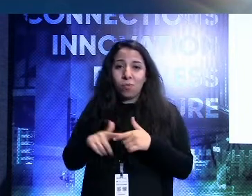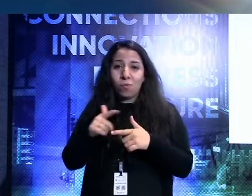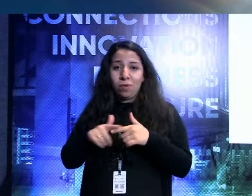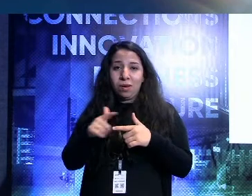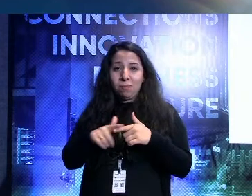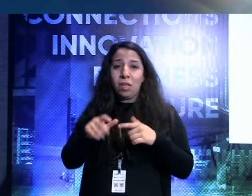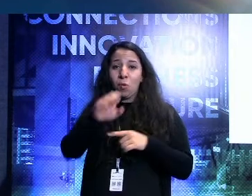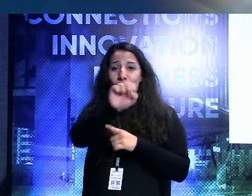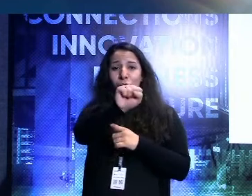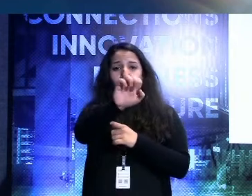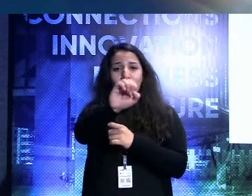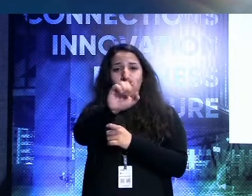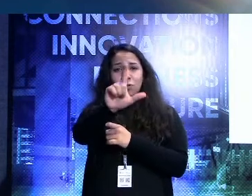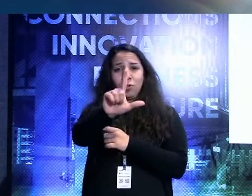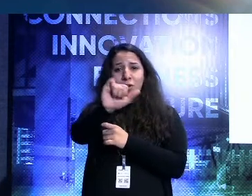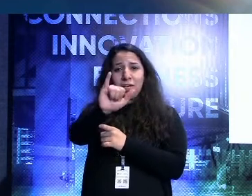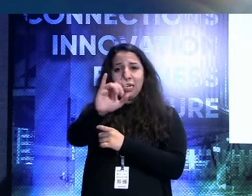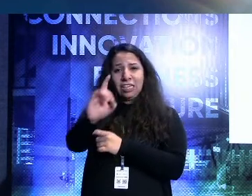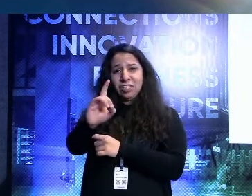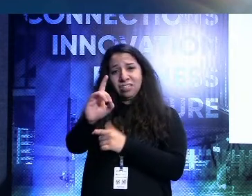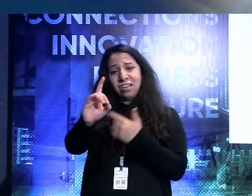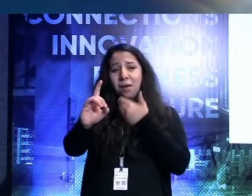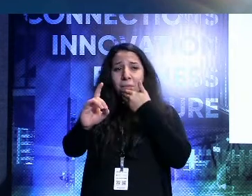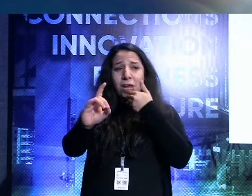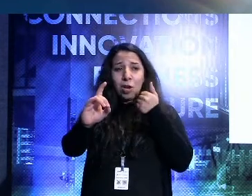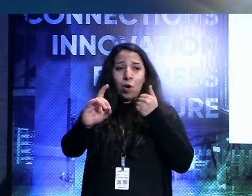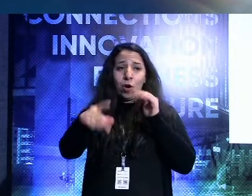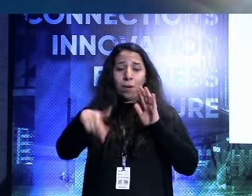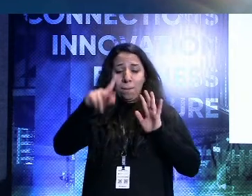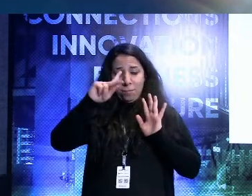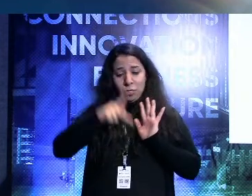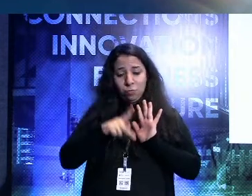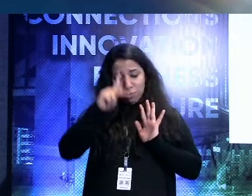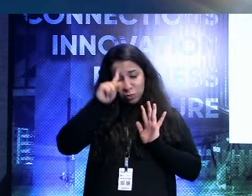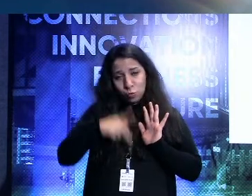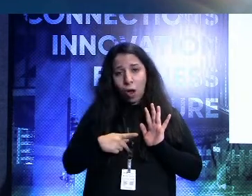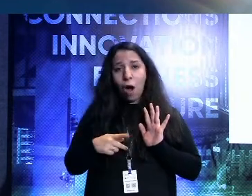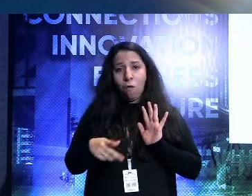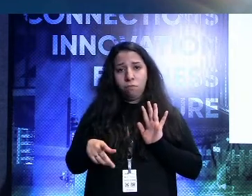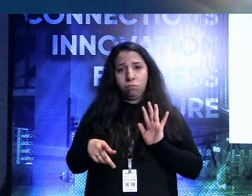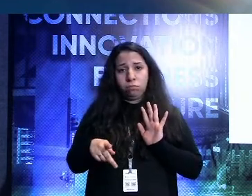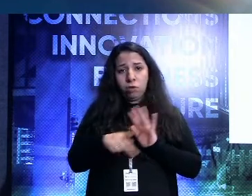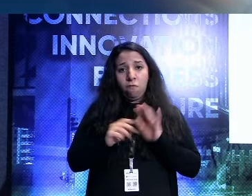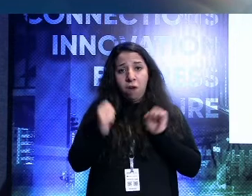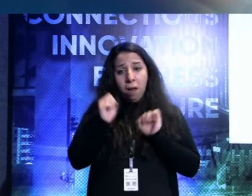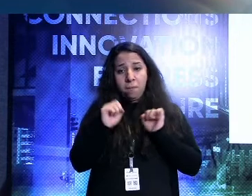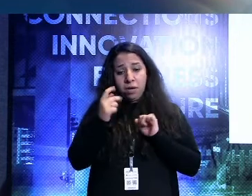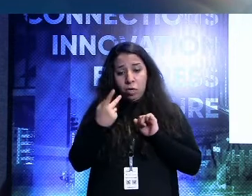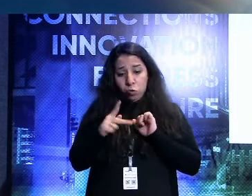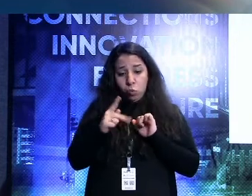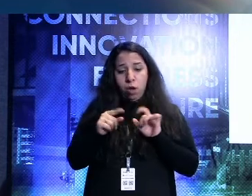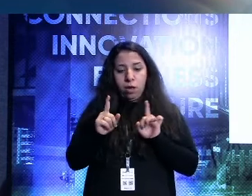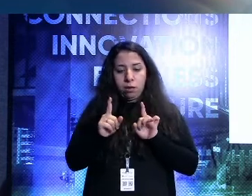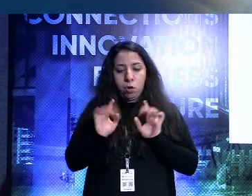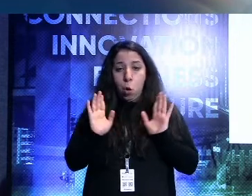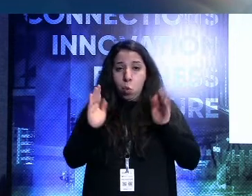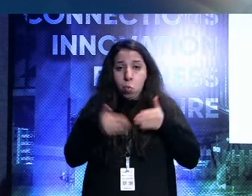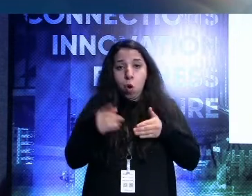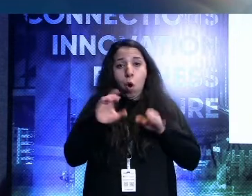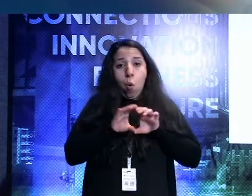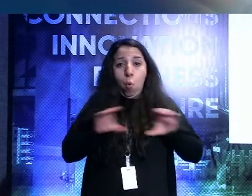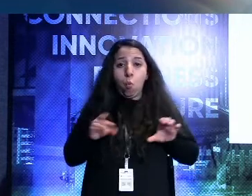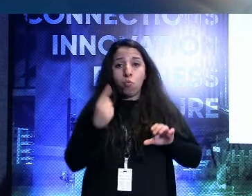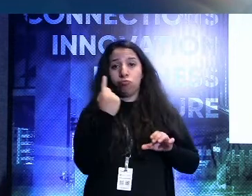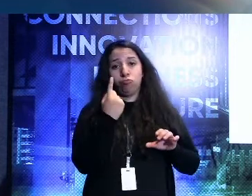é melhor que a sua fábrica seja uma classe separada só para isso. Aqui a gente tem um antipadrão de projeto.